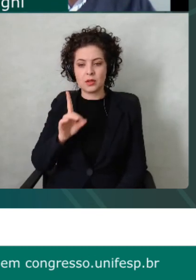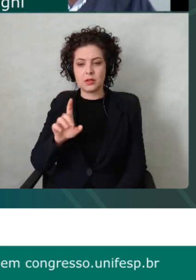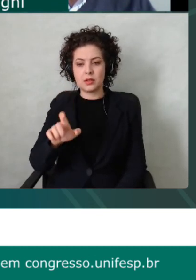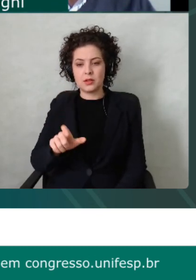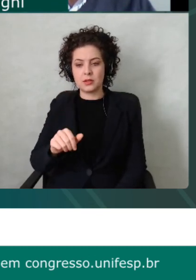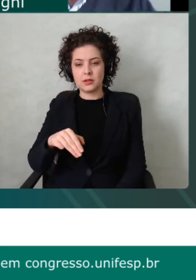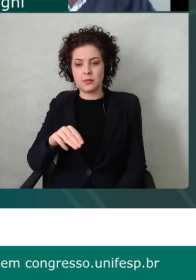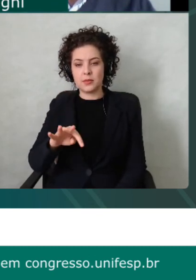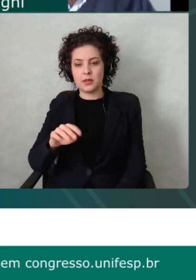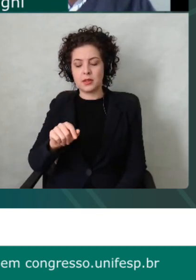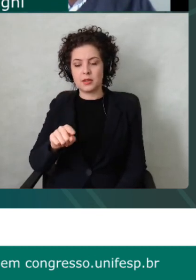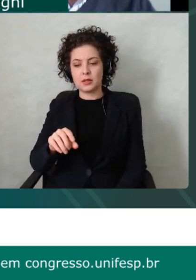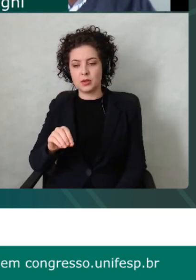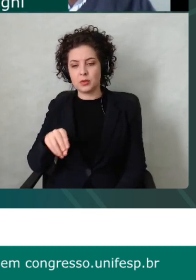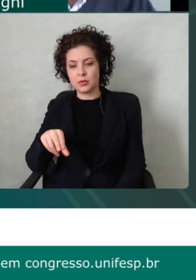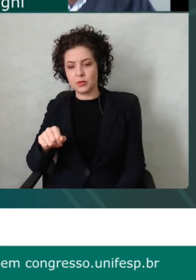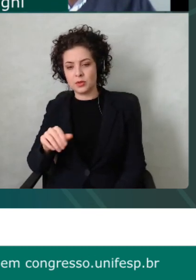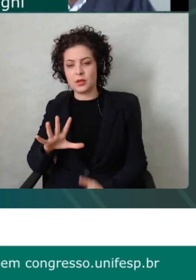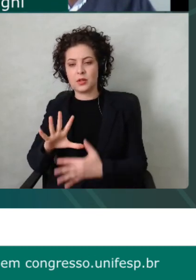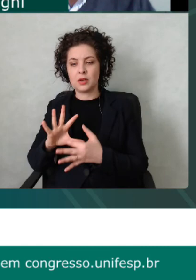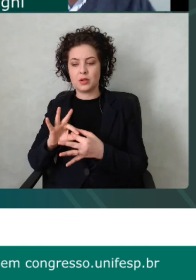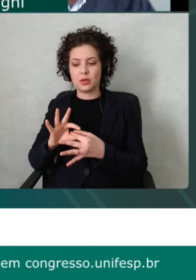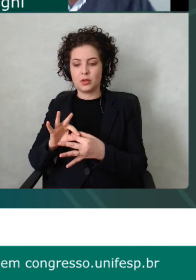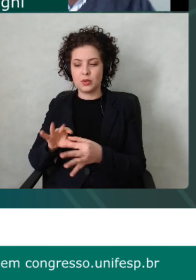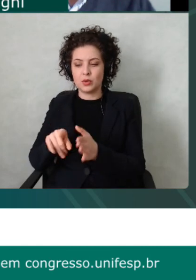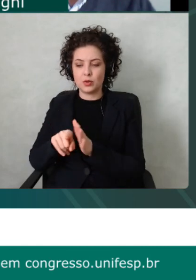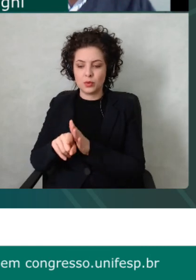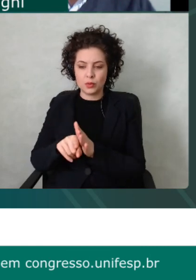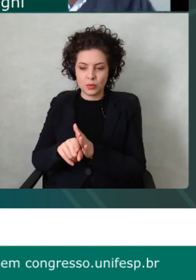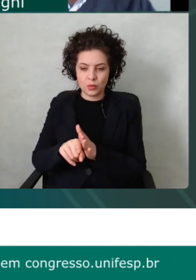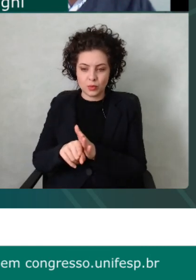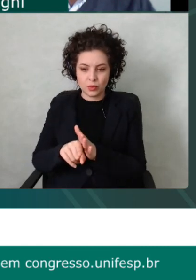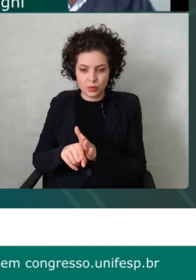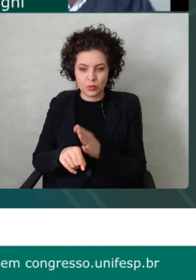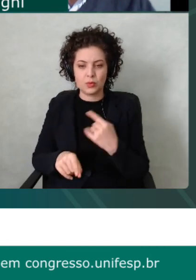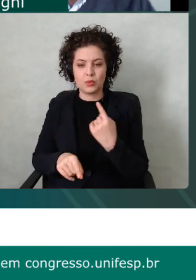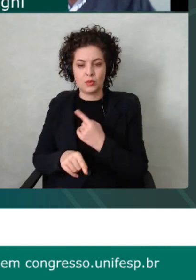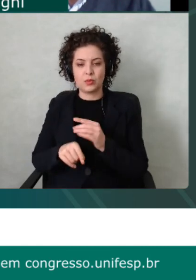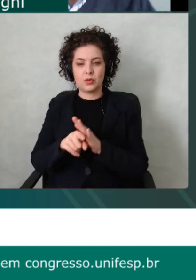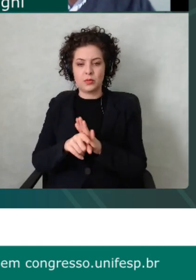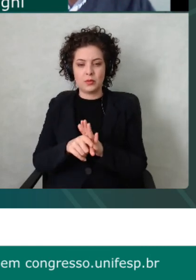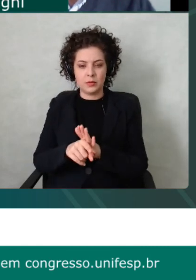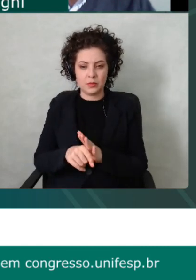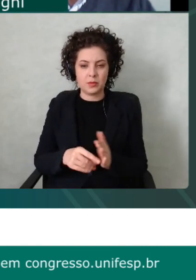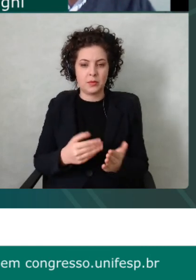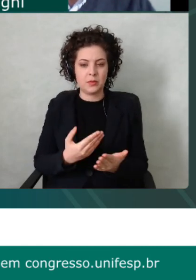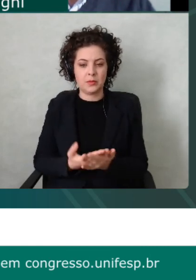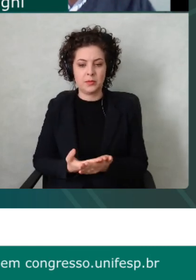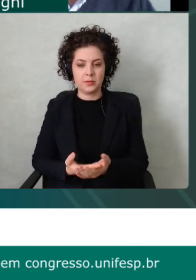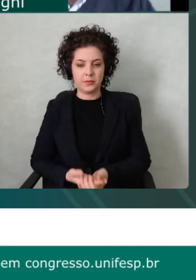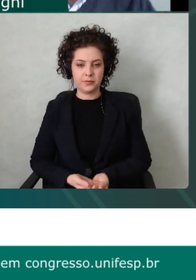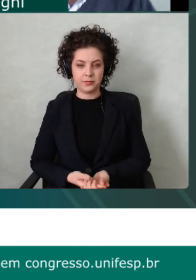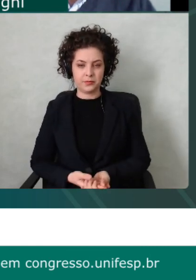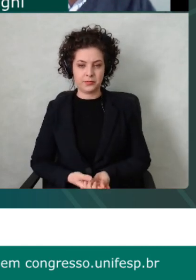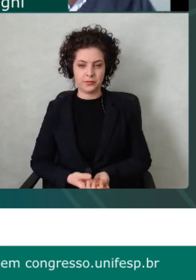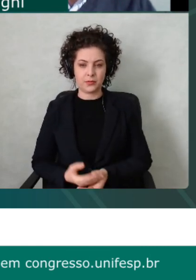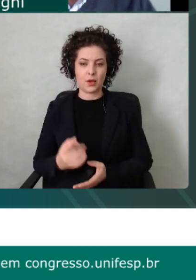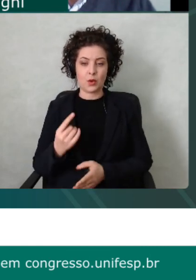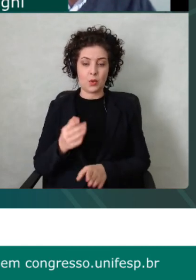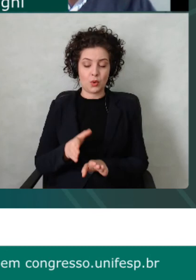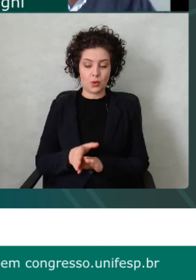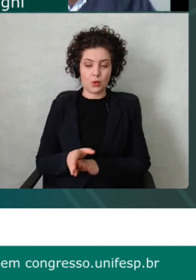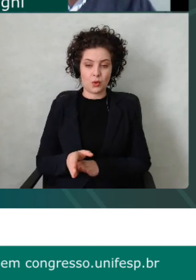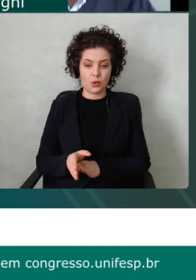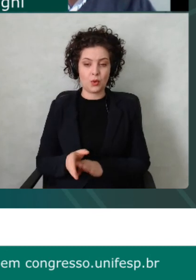tudo em contexto de estudo que nós participamos. A única medicação que nós atualmente fazemos uso é